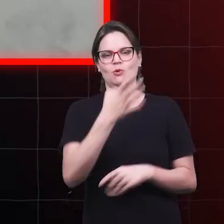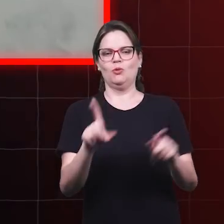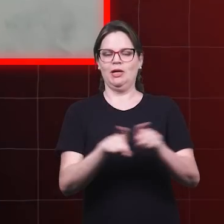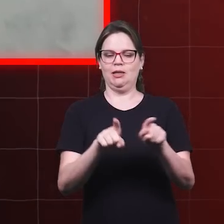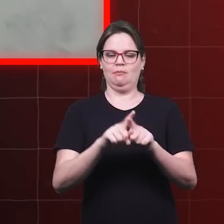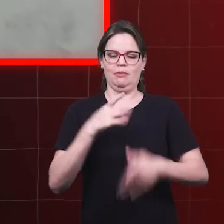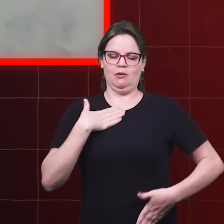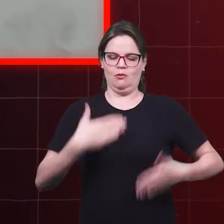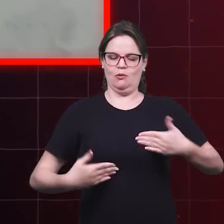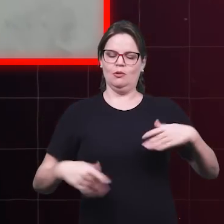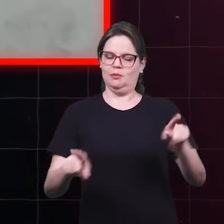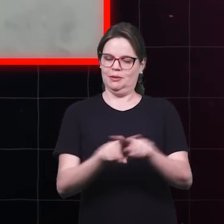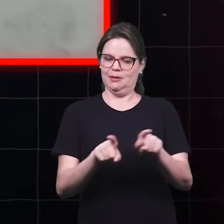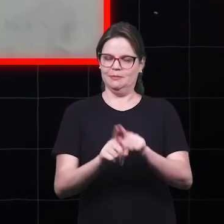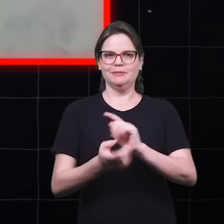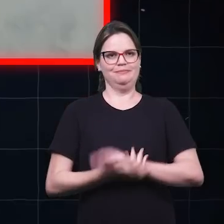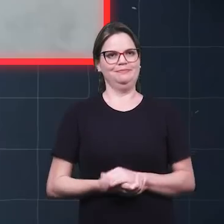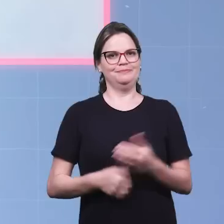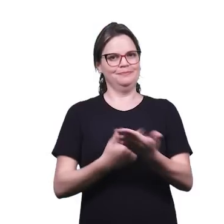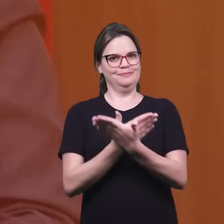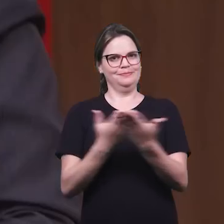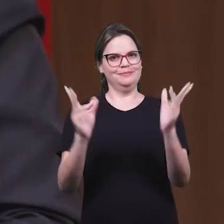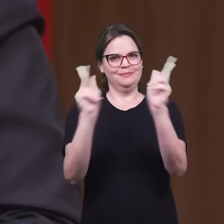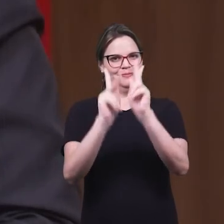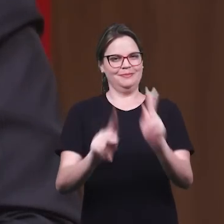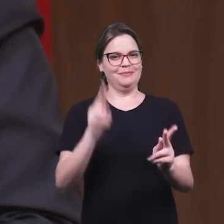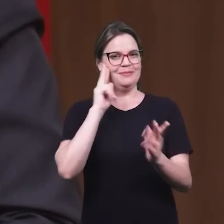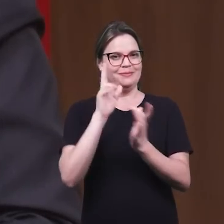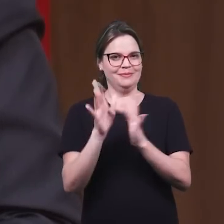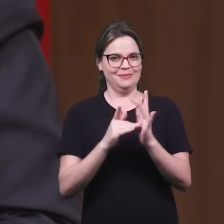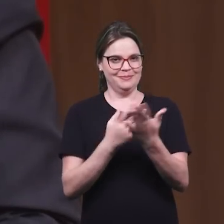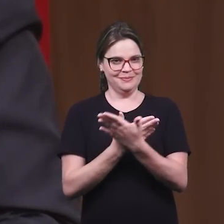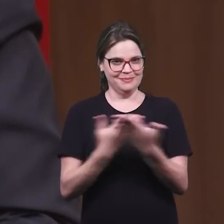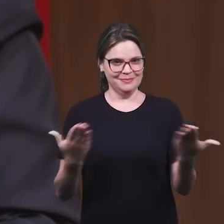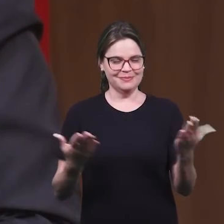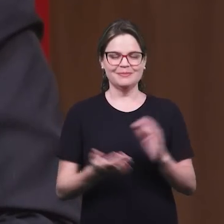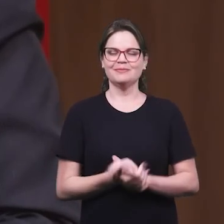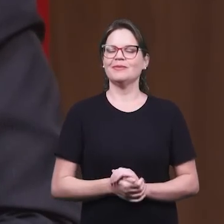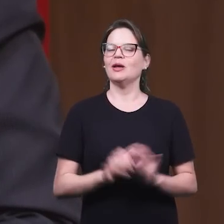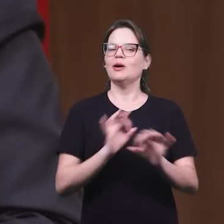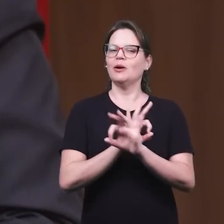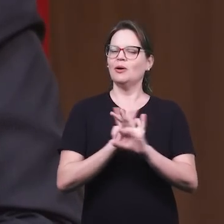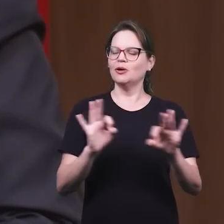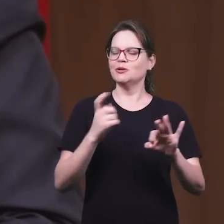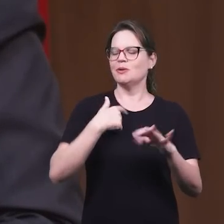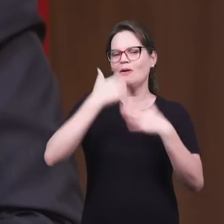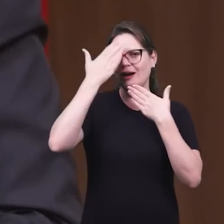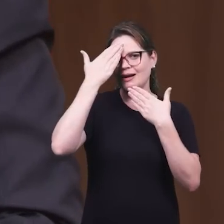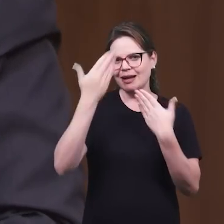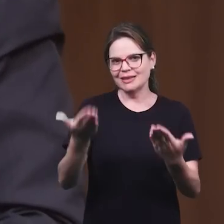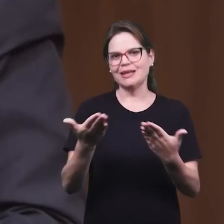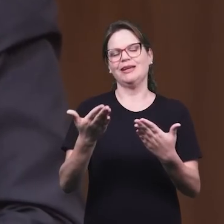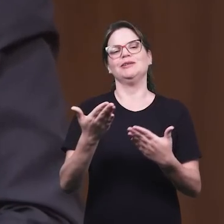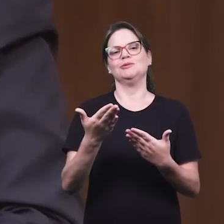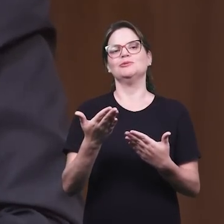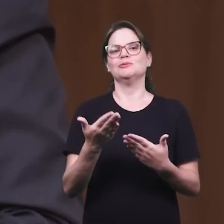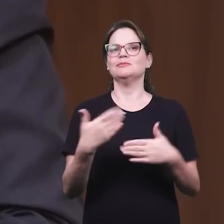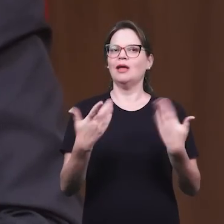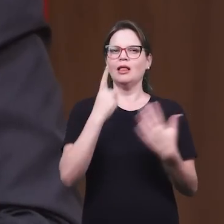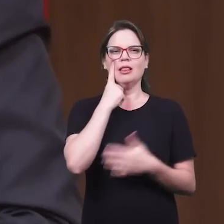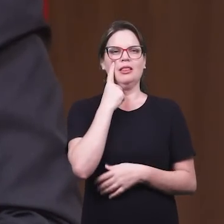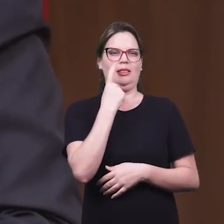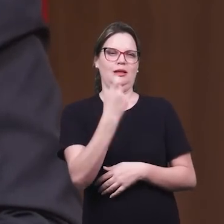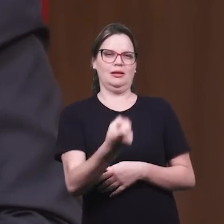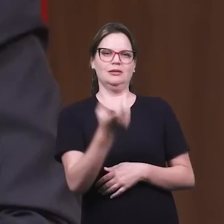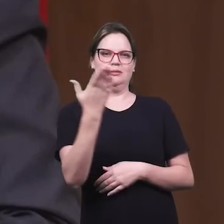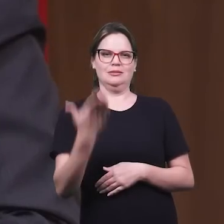A todos, a paz do Senhor Jesus. Muito bem, agradecemos a participação da doutora Ana. Que interessante, né, essa